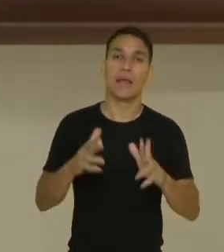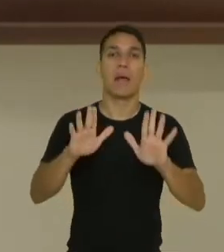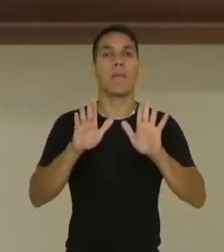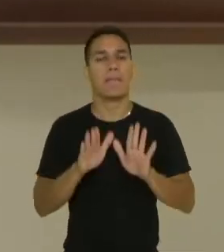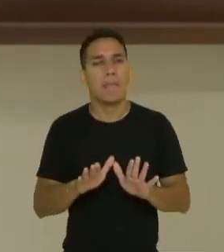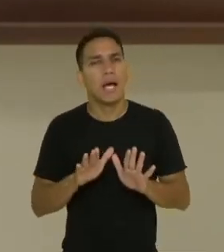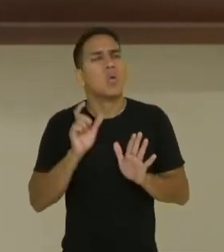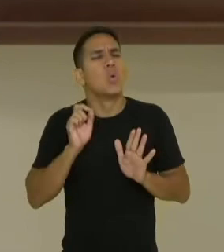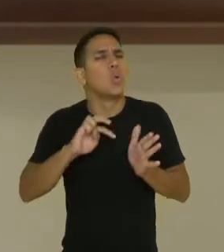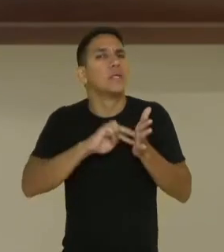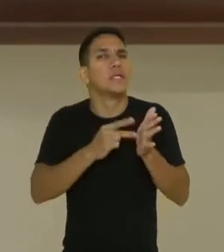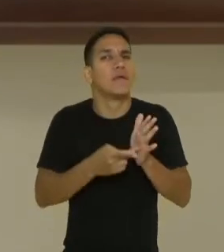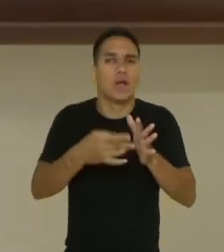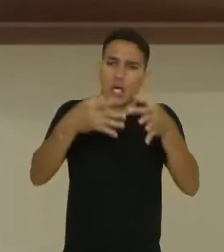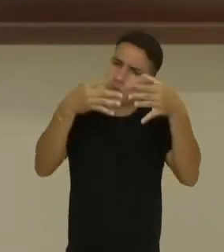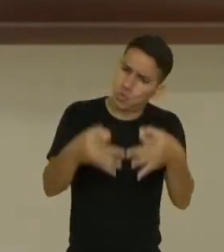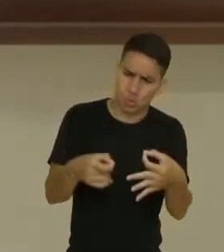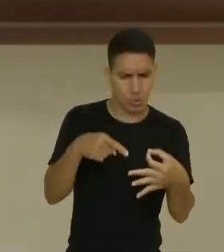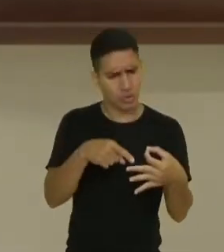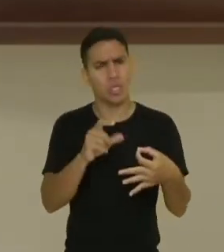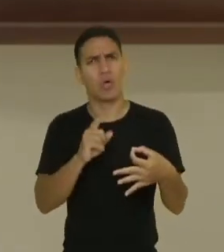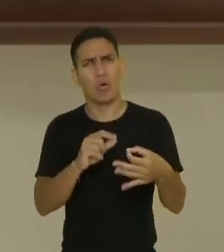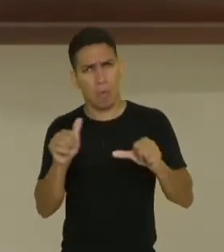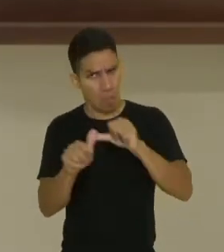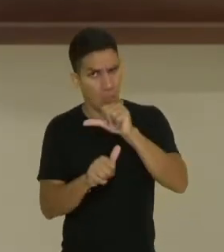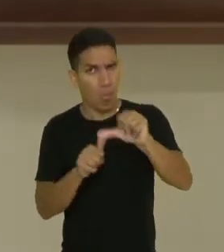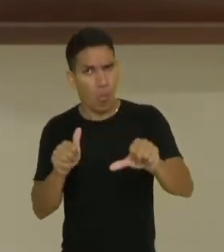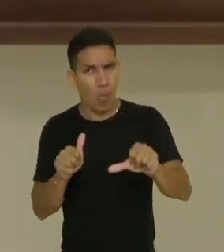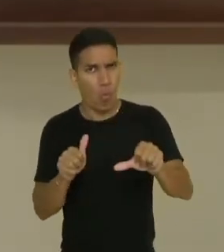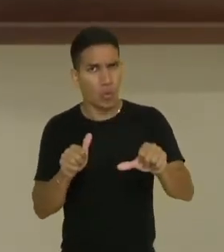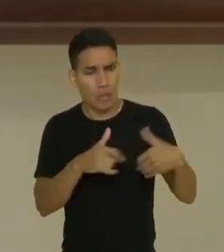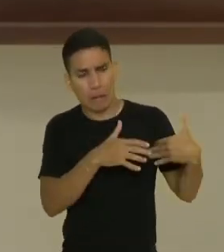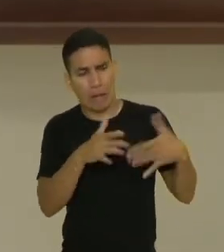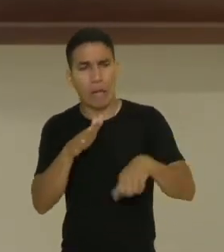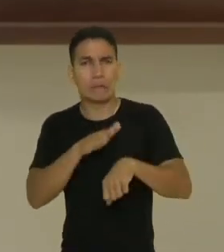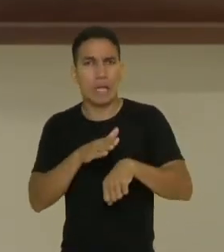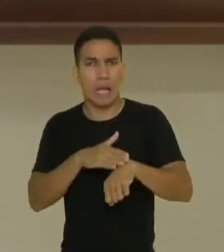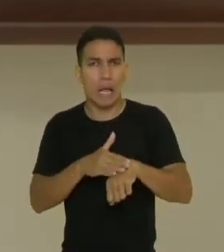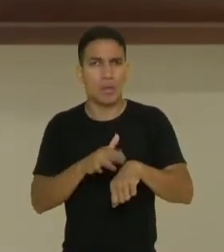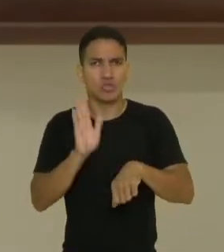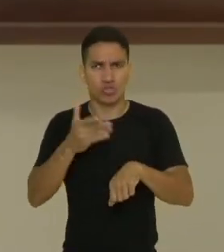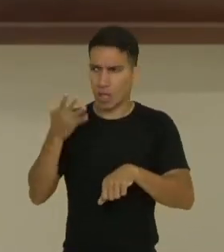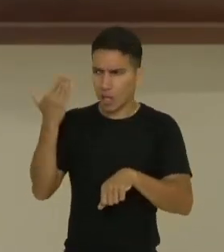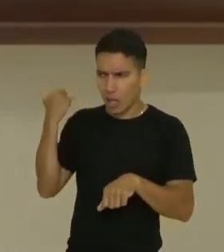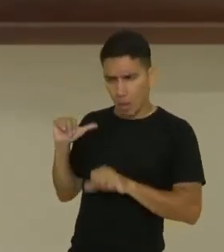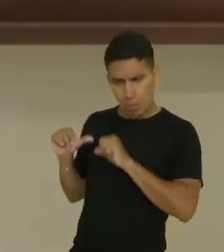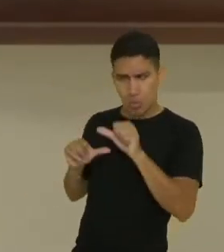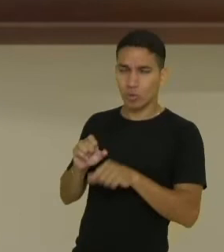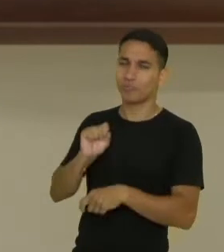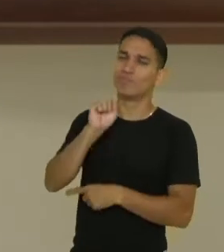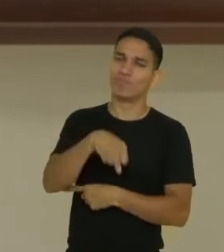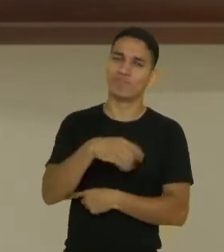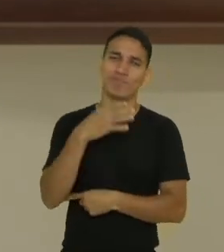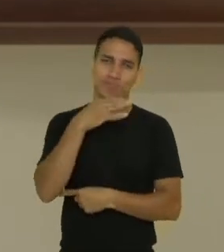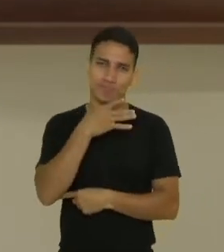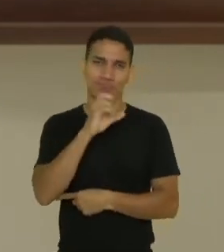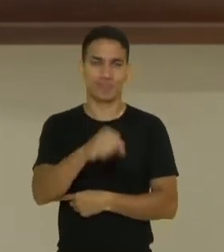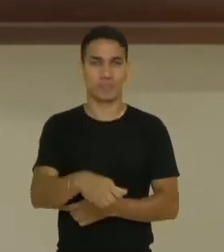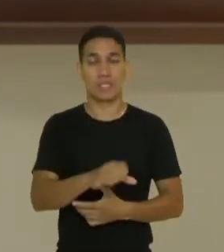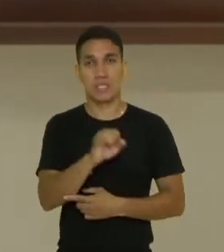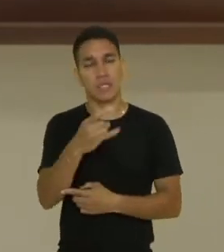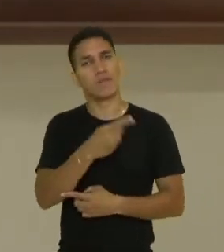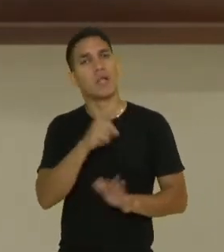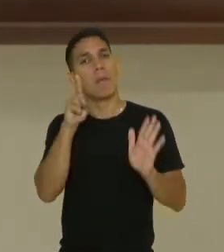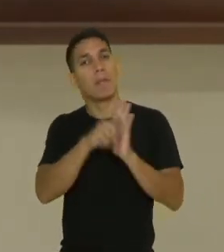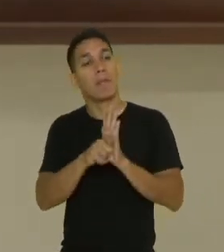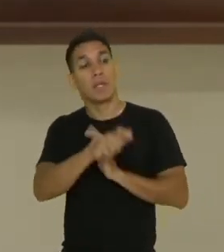de justiça muda através do tempo? Já mudou através do tempo? É claro que sim, né? Se você